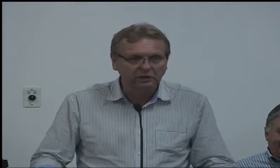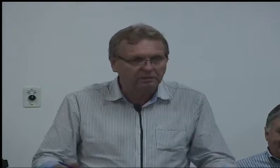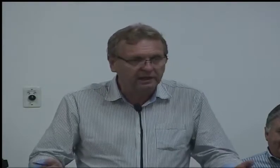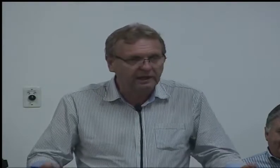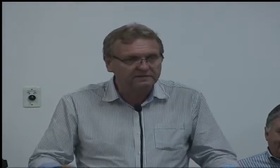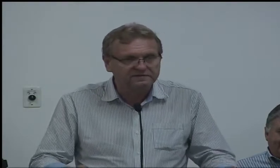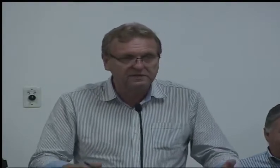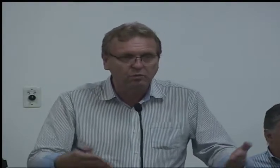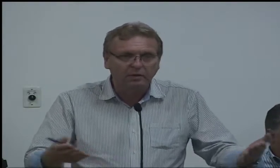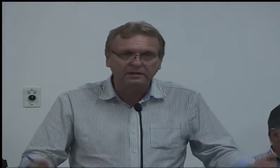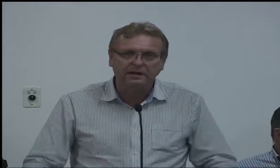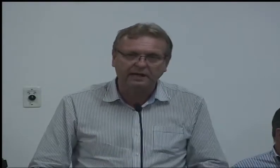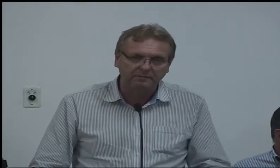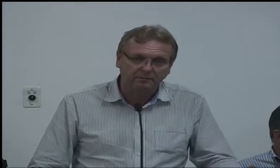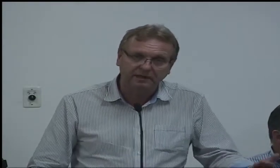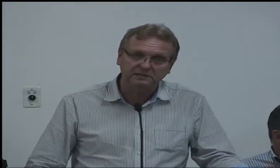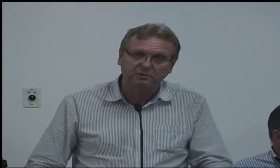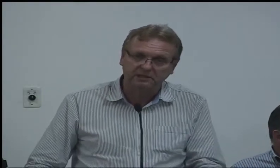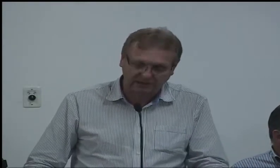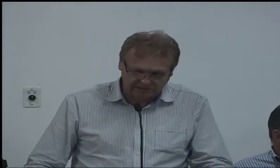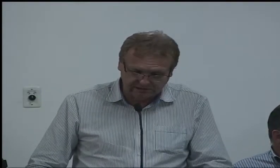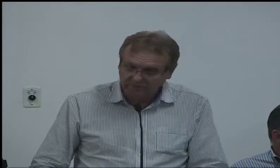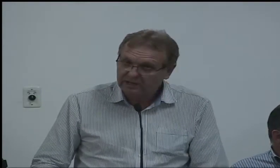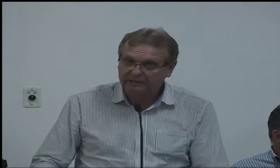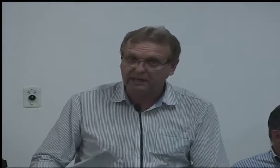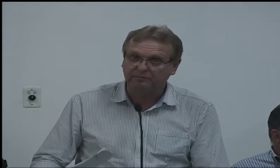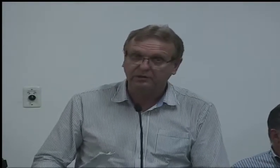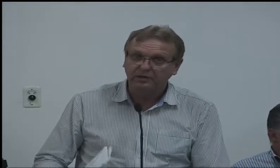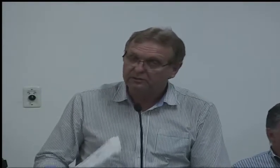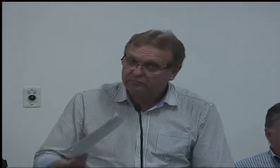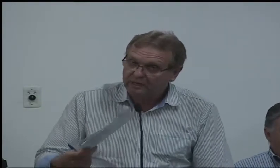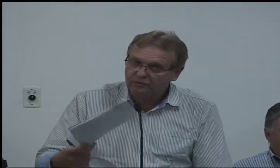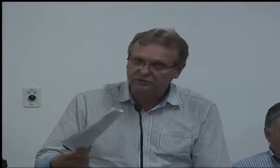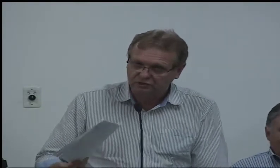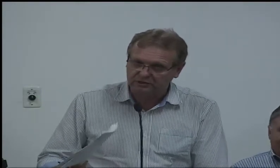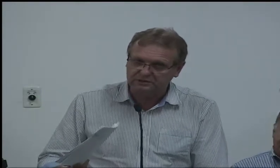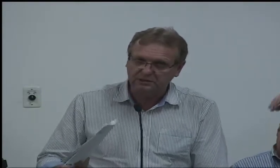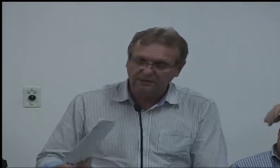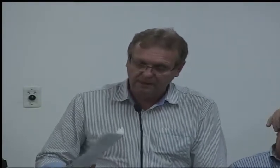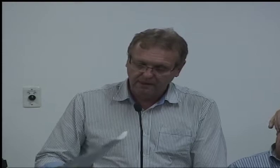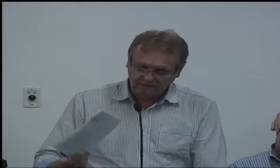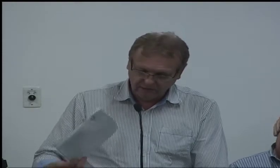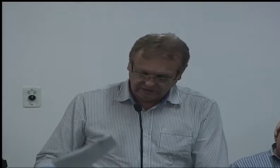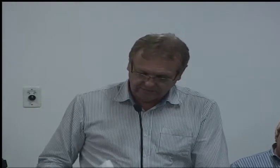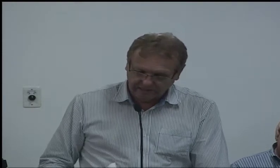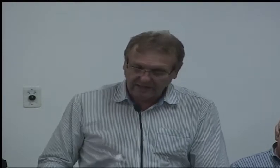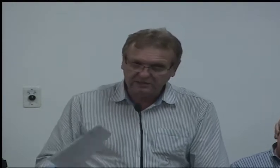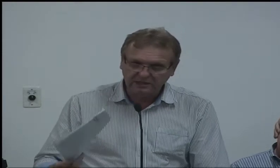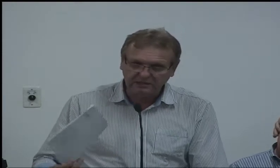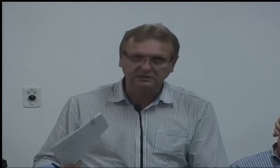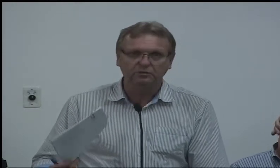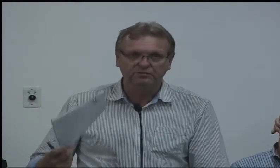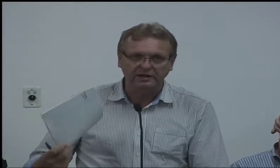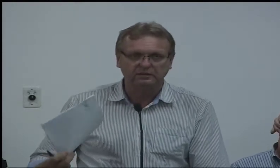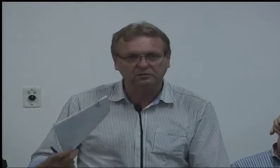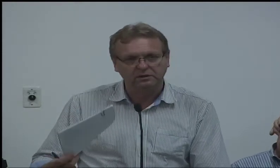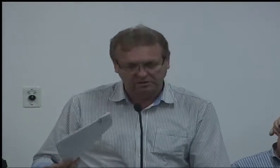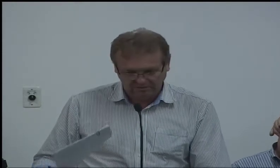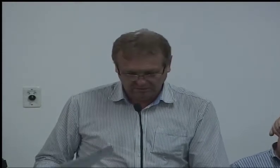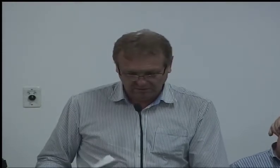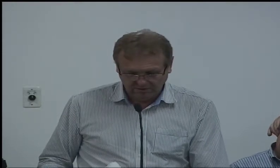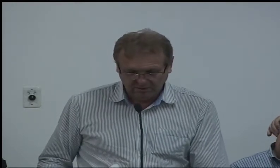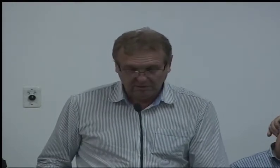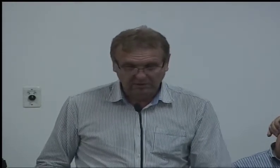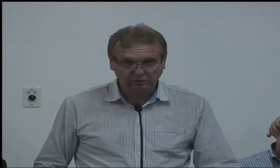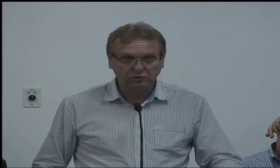conseguindo porque tem 50 requerimento respondem 15 lugar tempo não tem condições então que também há gente como o vereador